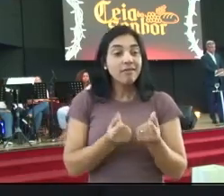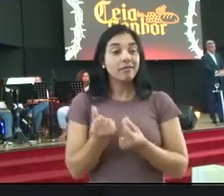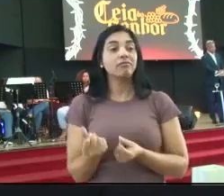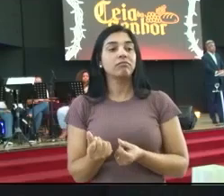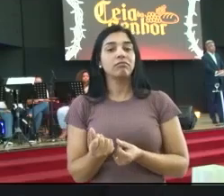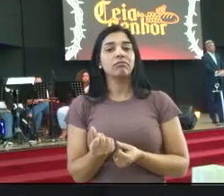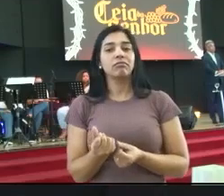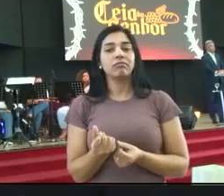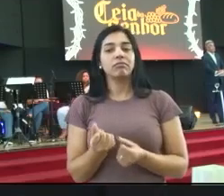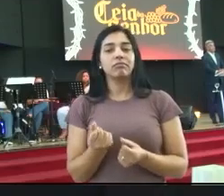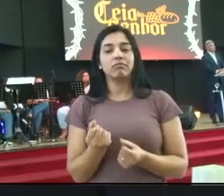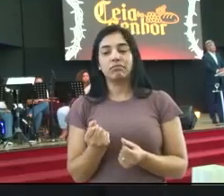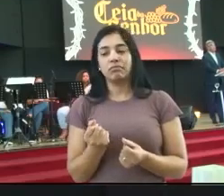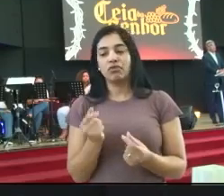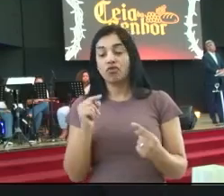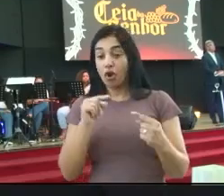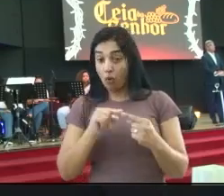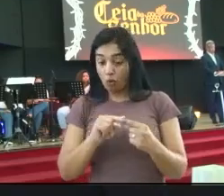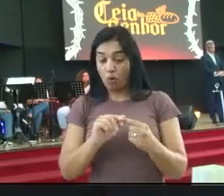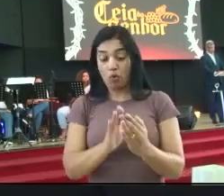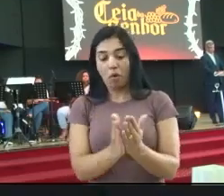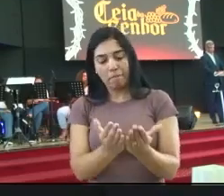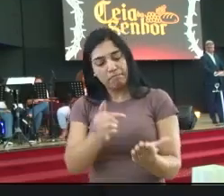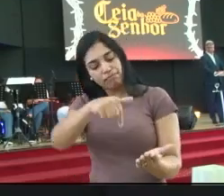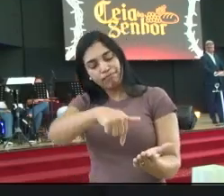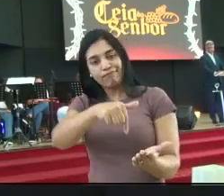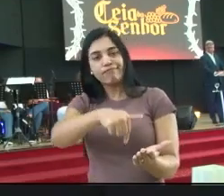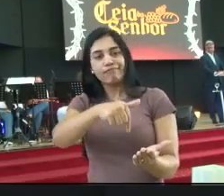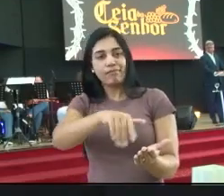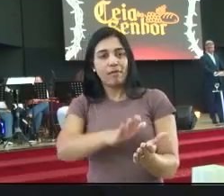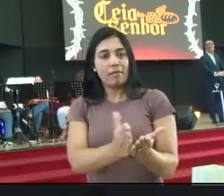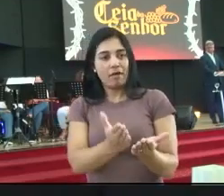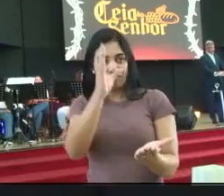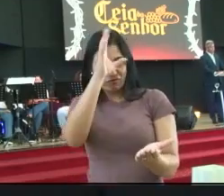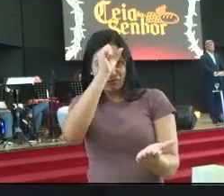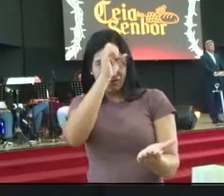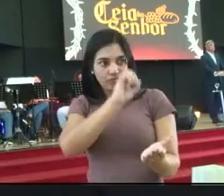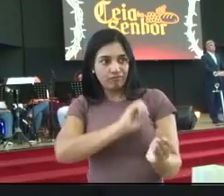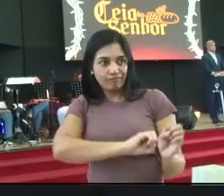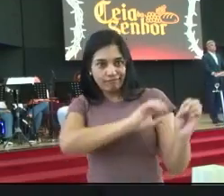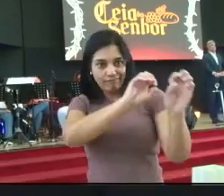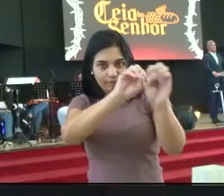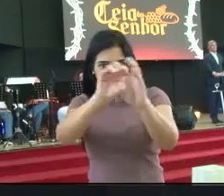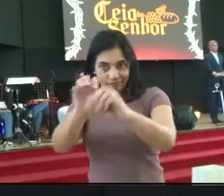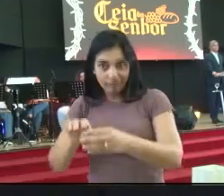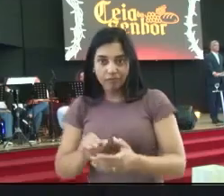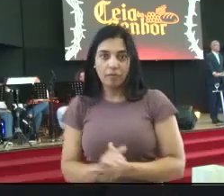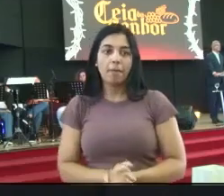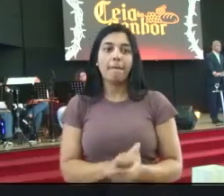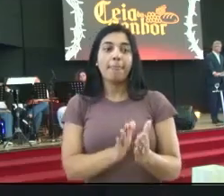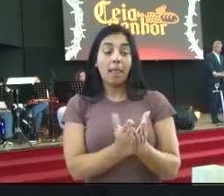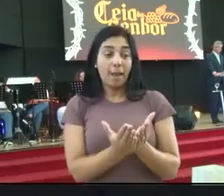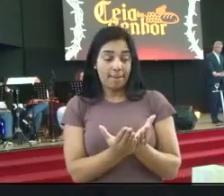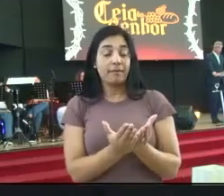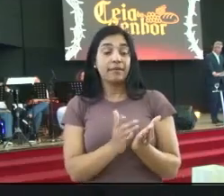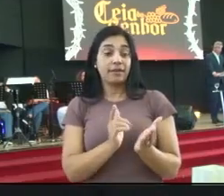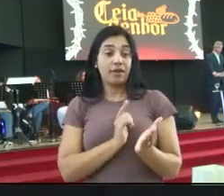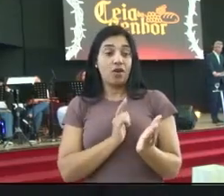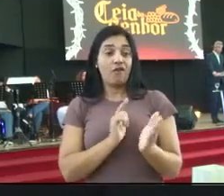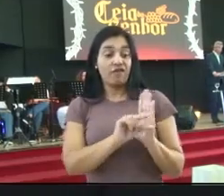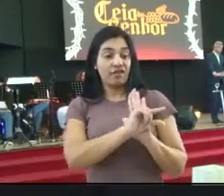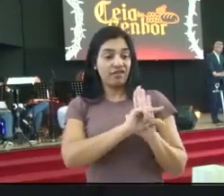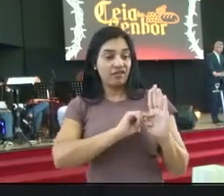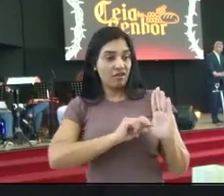de acordo com a palavra de Deus. A Bíblia tem um versículo que diz